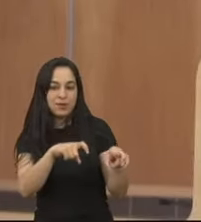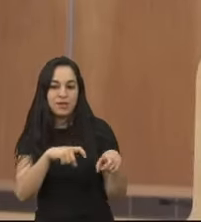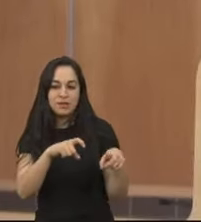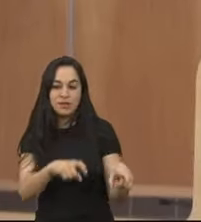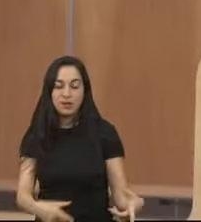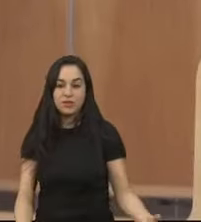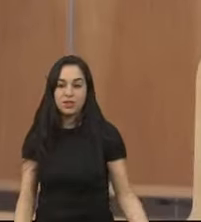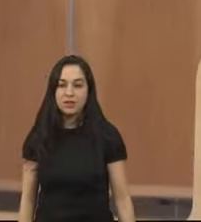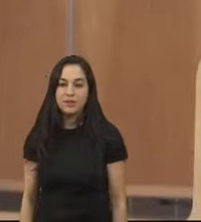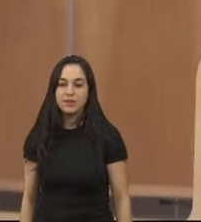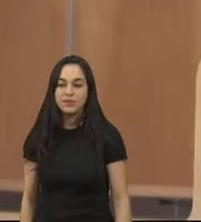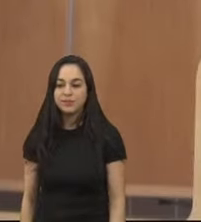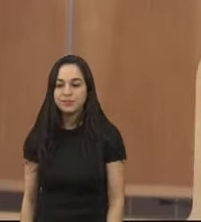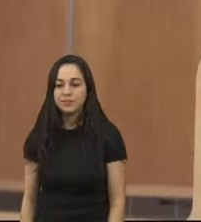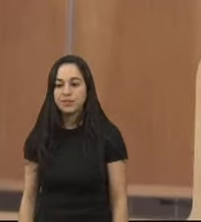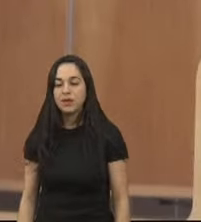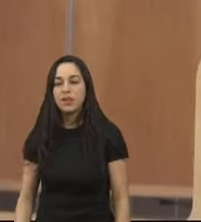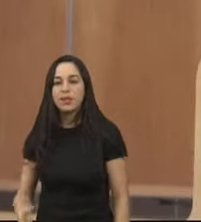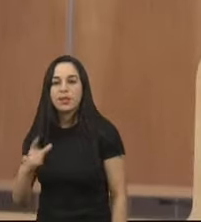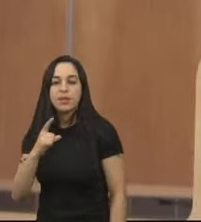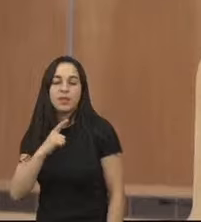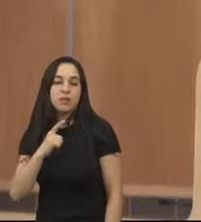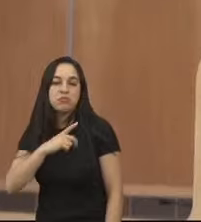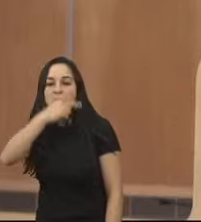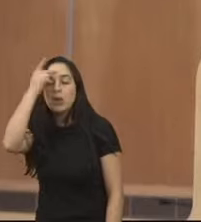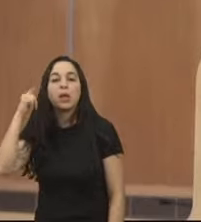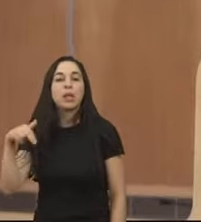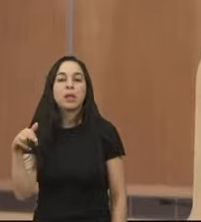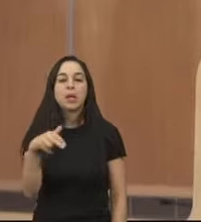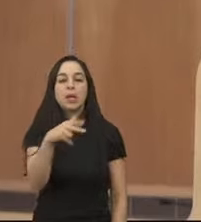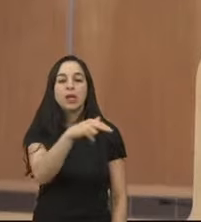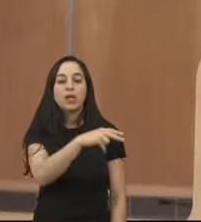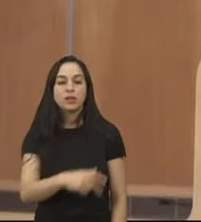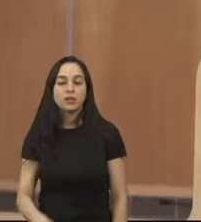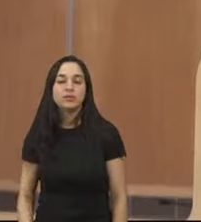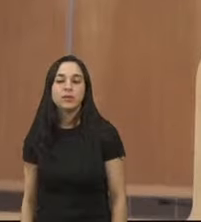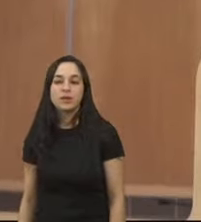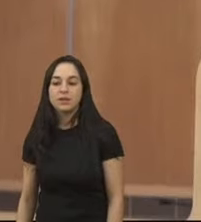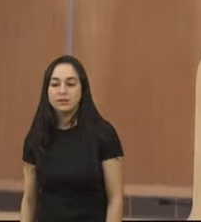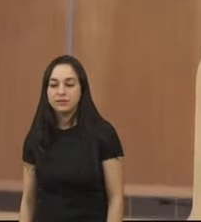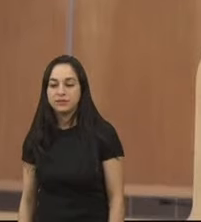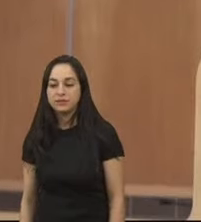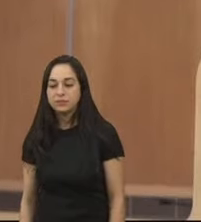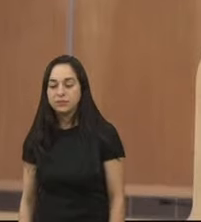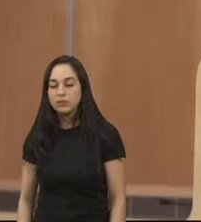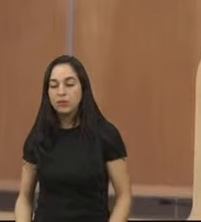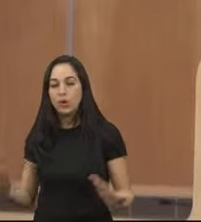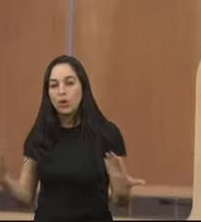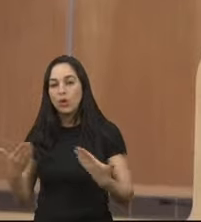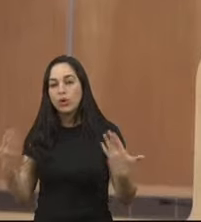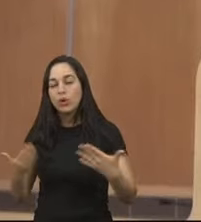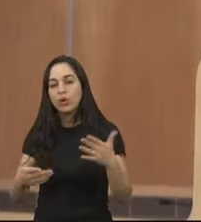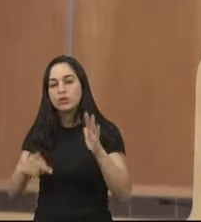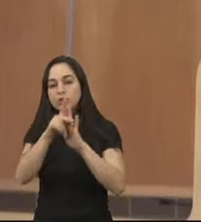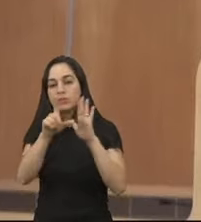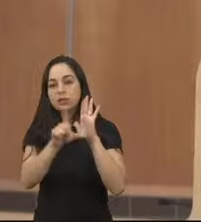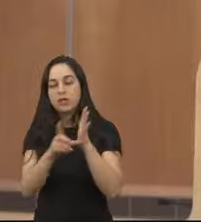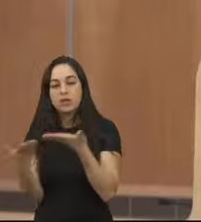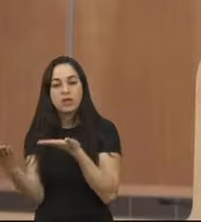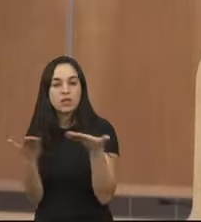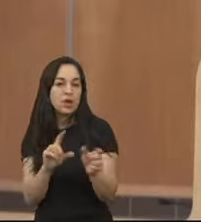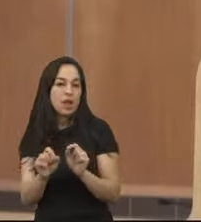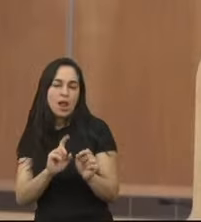Brotas, Pinhal, Igarapés, Veranejal, Veraneirajá. E esse projeto que hoje o prefeito está apresentando para a gente, a intenção dele, na verdade, não é